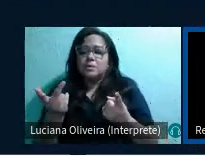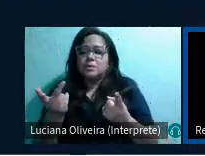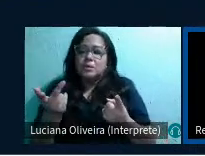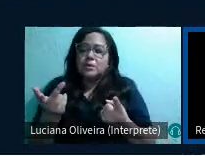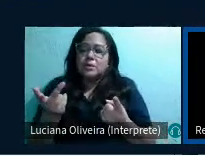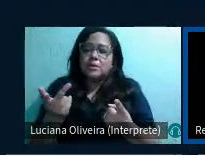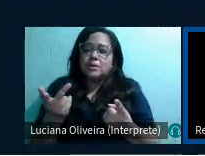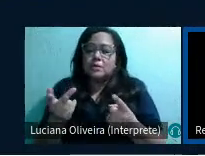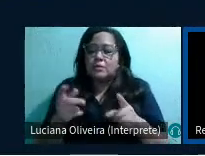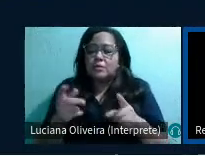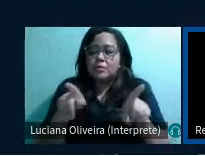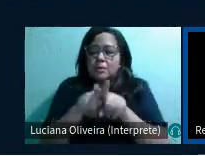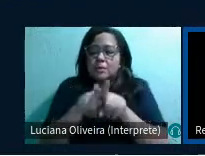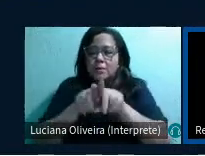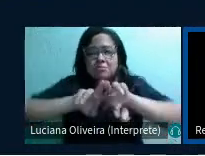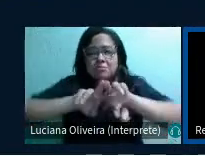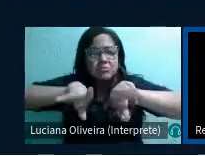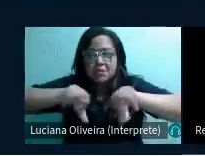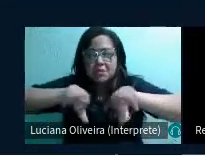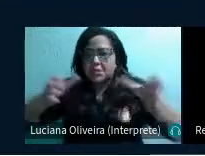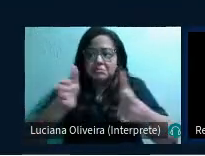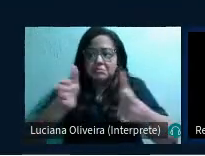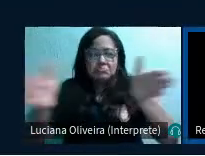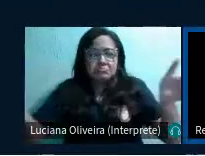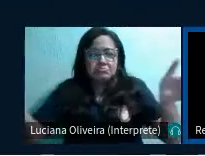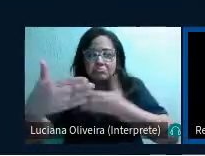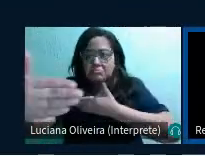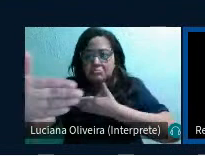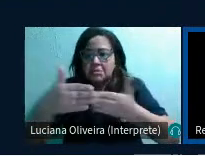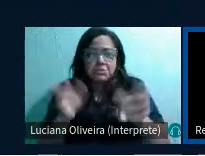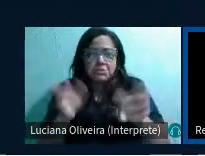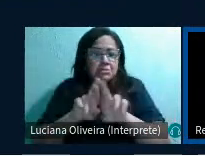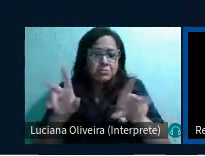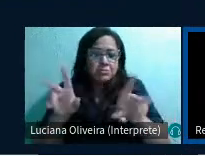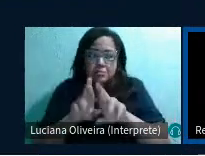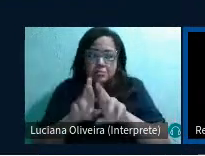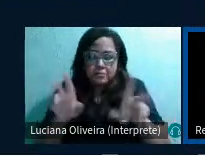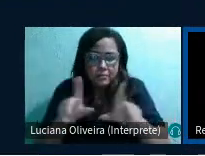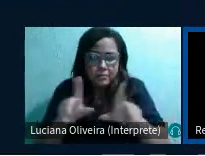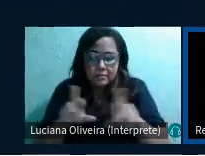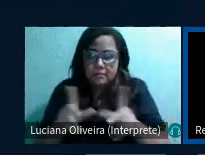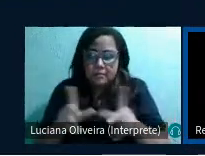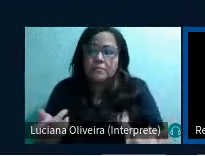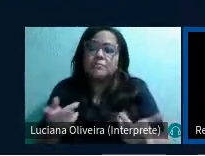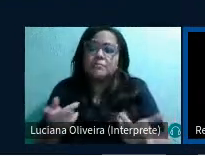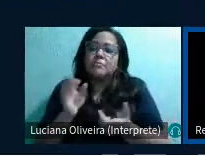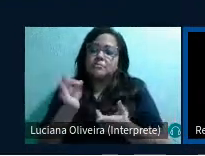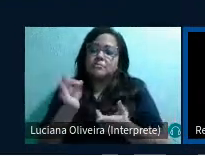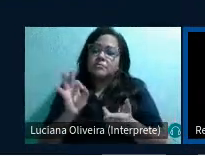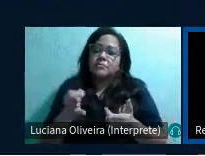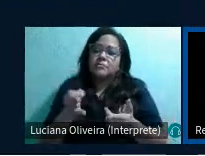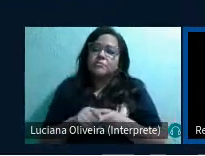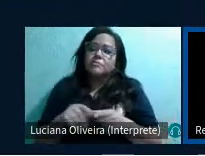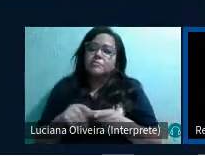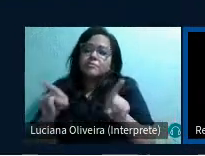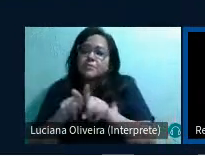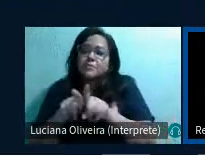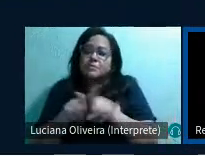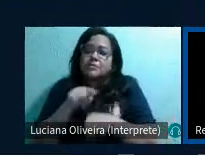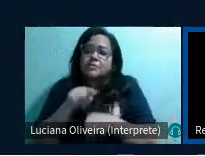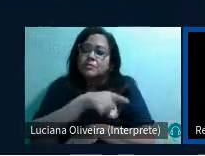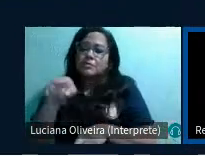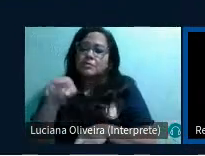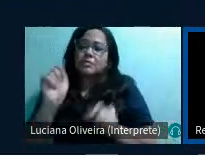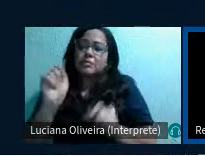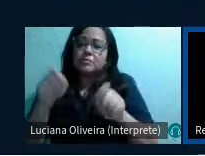diferente tamanho, na verdade. E daí, você vai enfrentar suas adversidades escolhendo um desses e programando